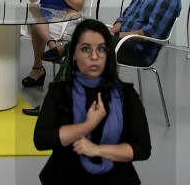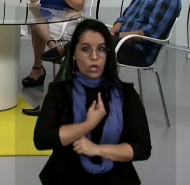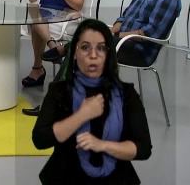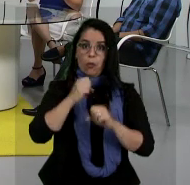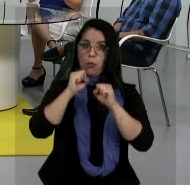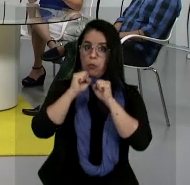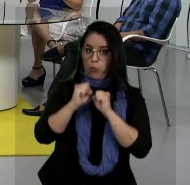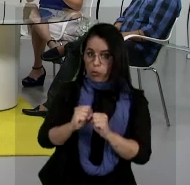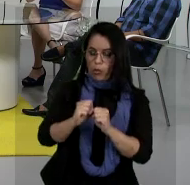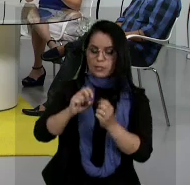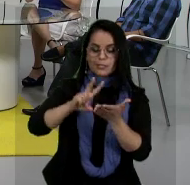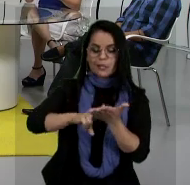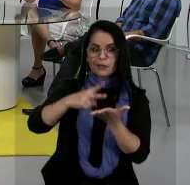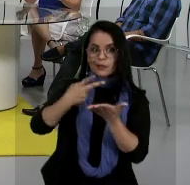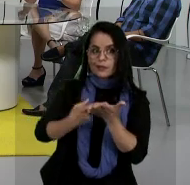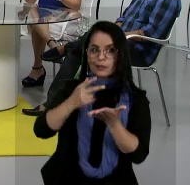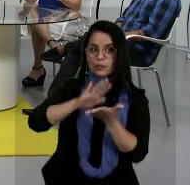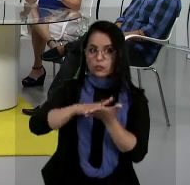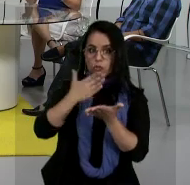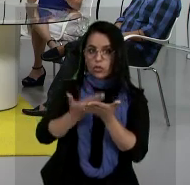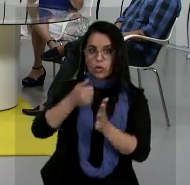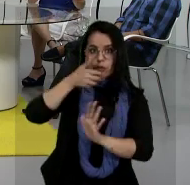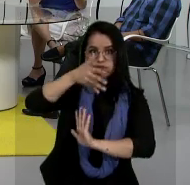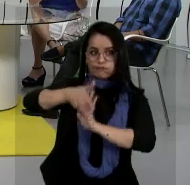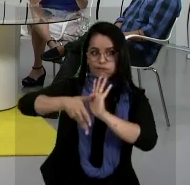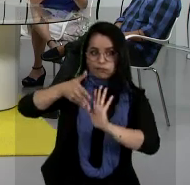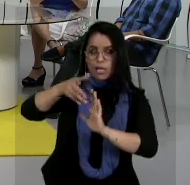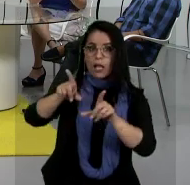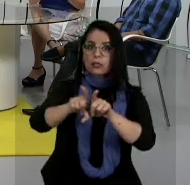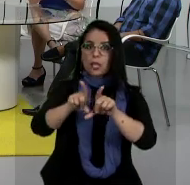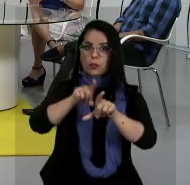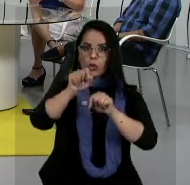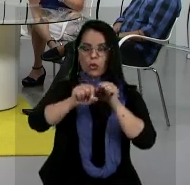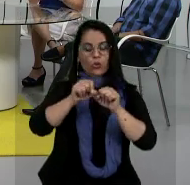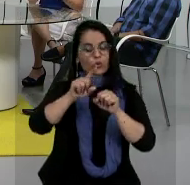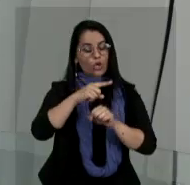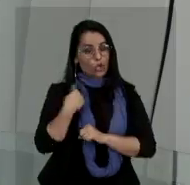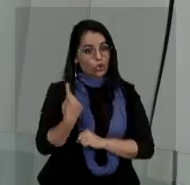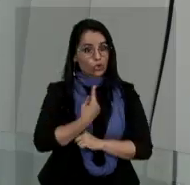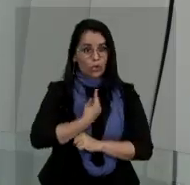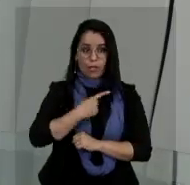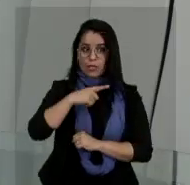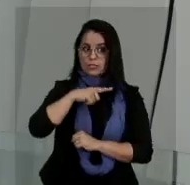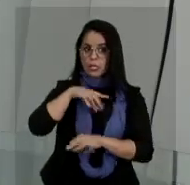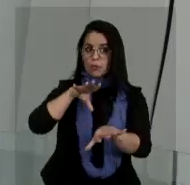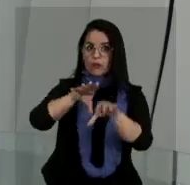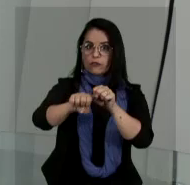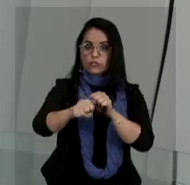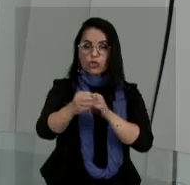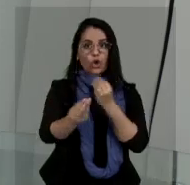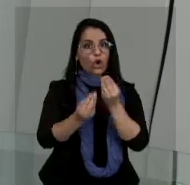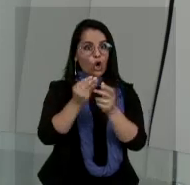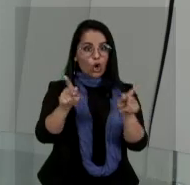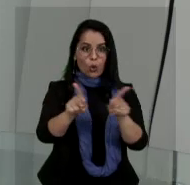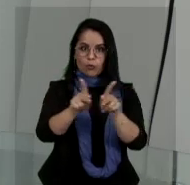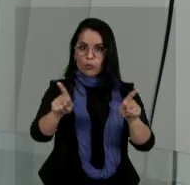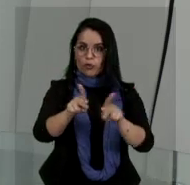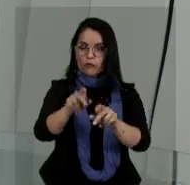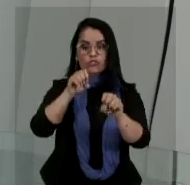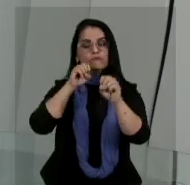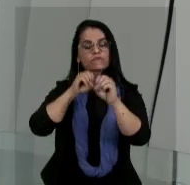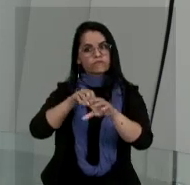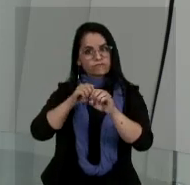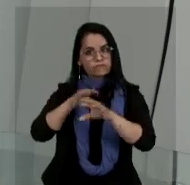para atuar como tradutor e intérprete de Libras, temos também a formação para atuar como professor de